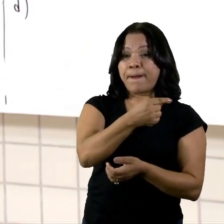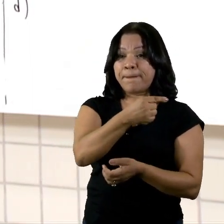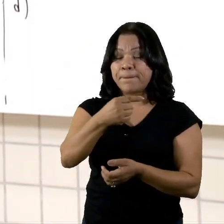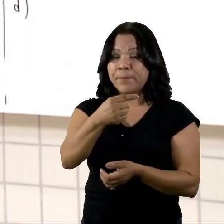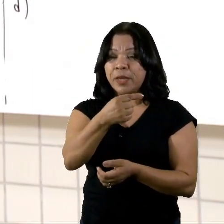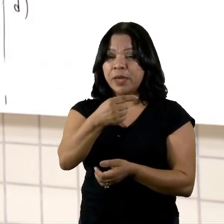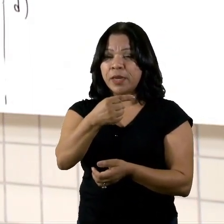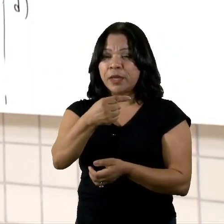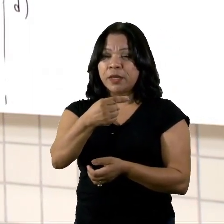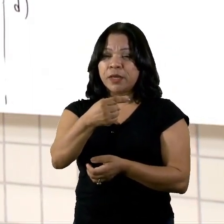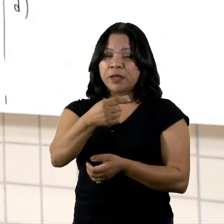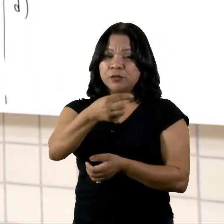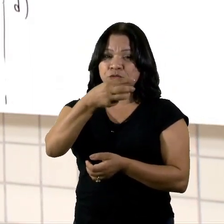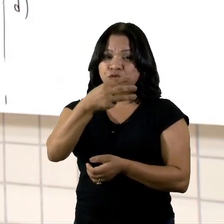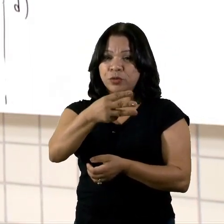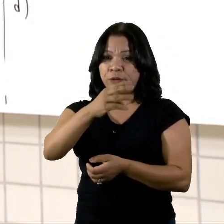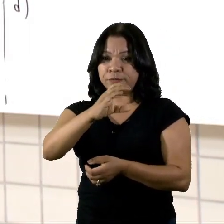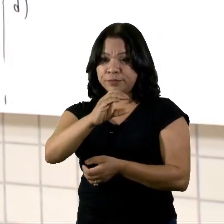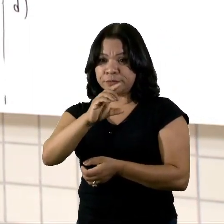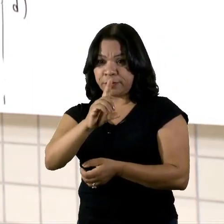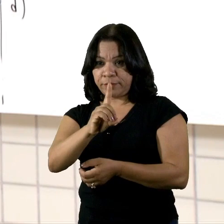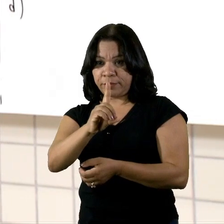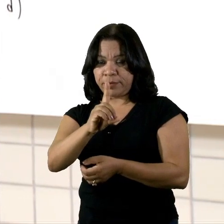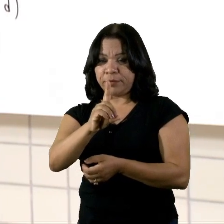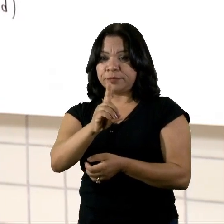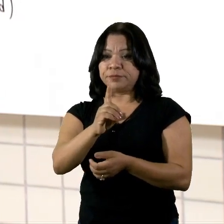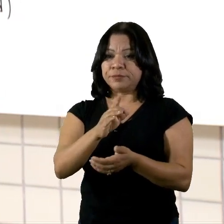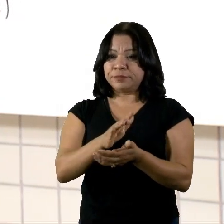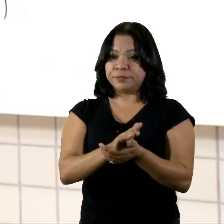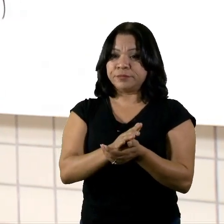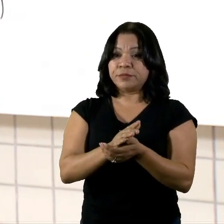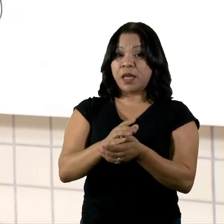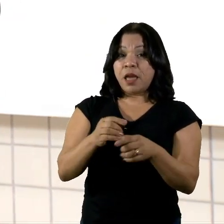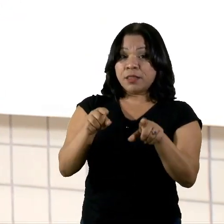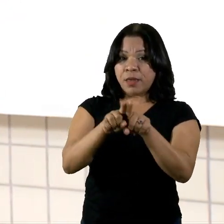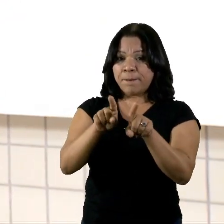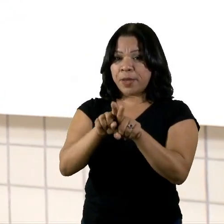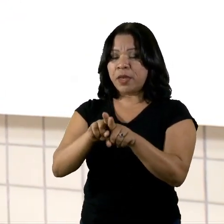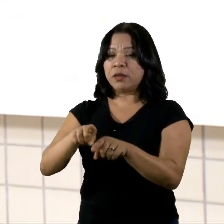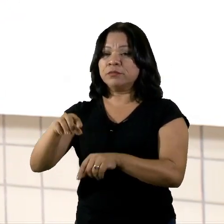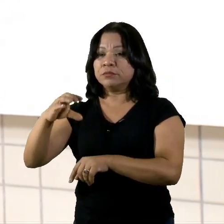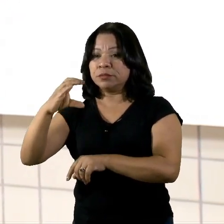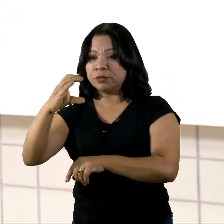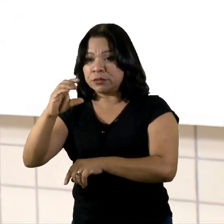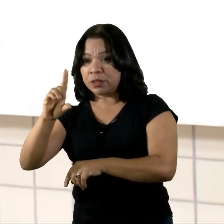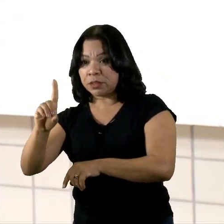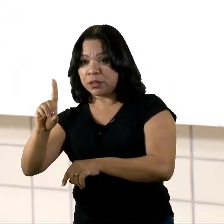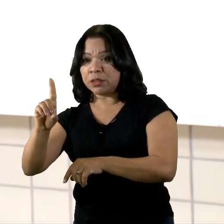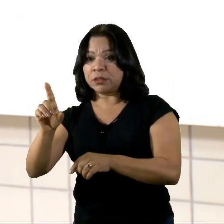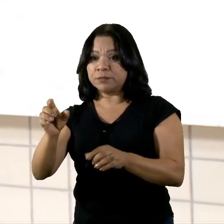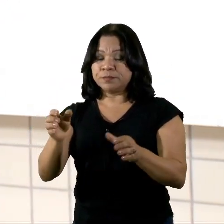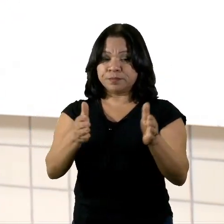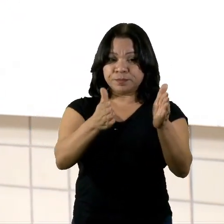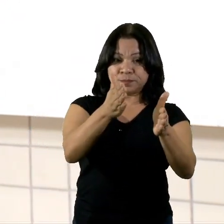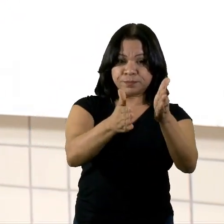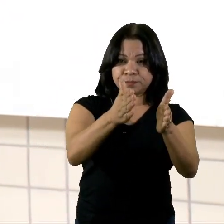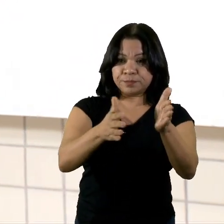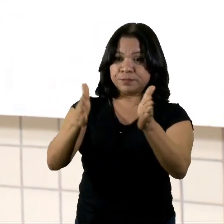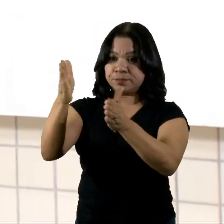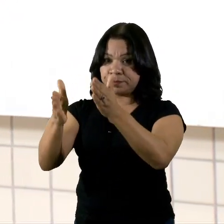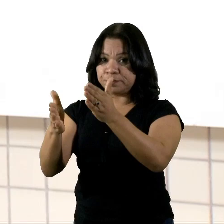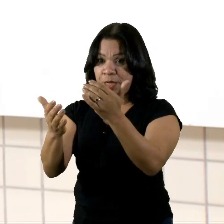é CD, né? As variáveis, C e D. E aqui também, ó, CD. Então, aqui nós temos termos semelhantes. Então,